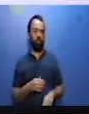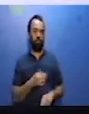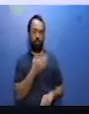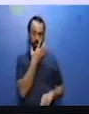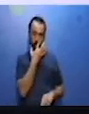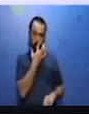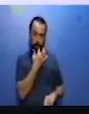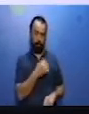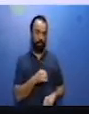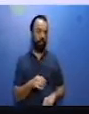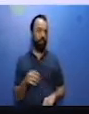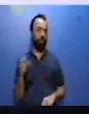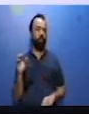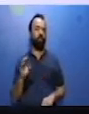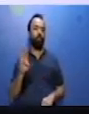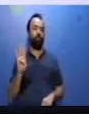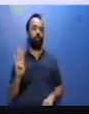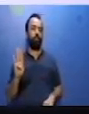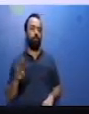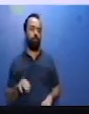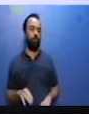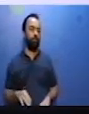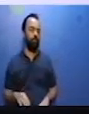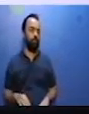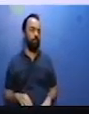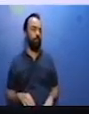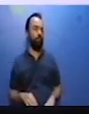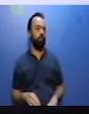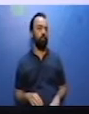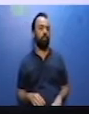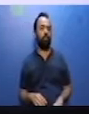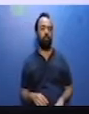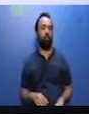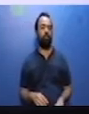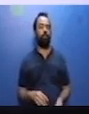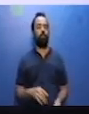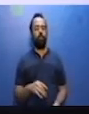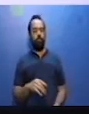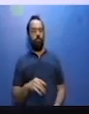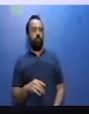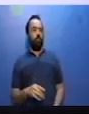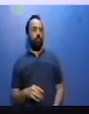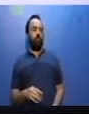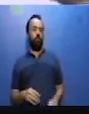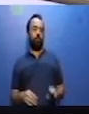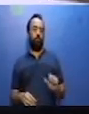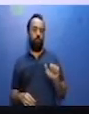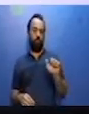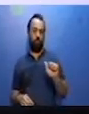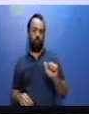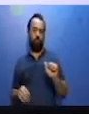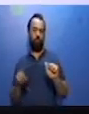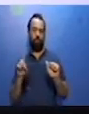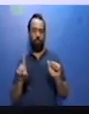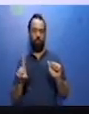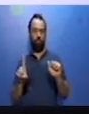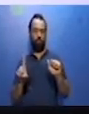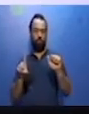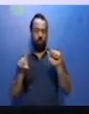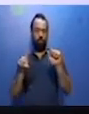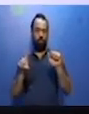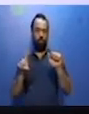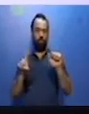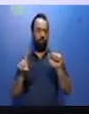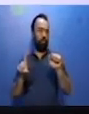é essa daqui b e não tem nada do x quadrado coloca um